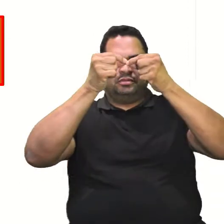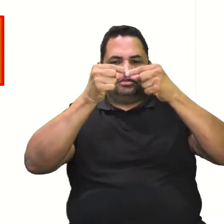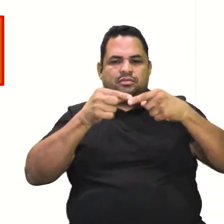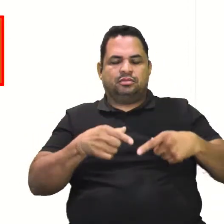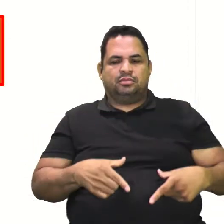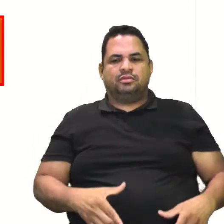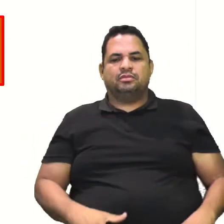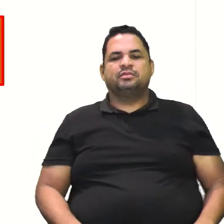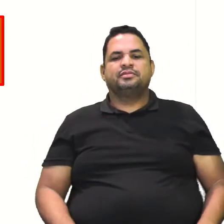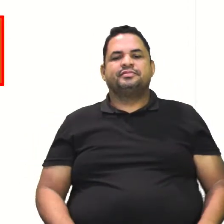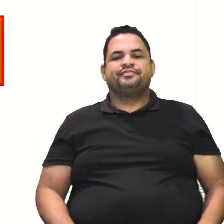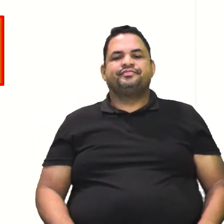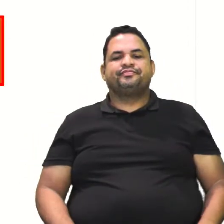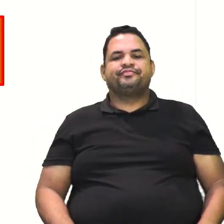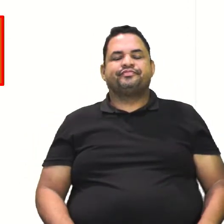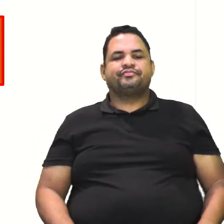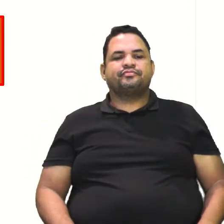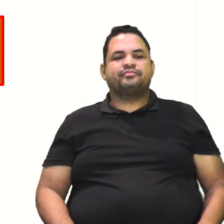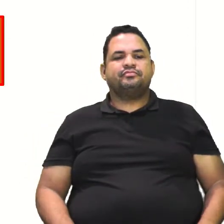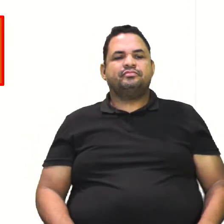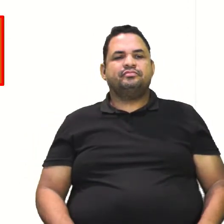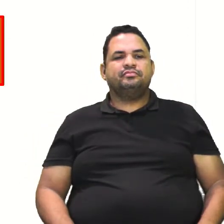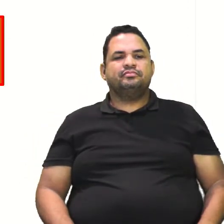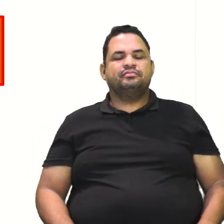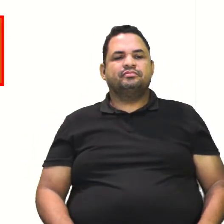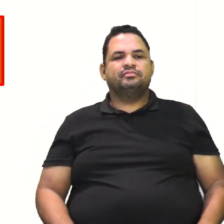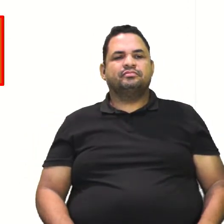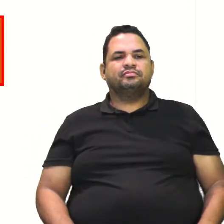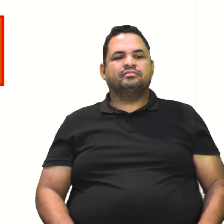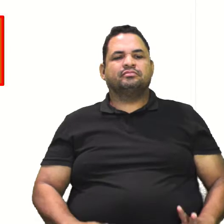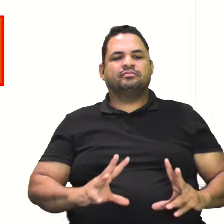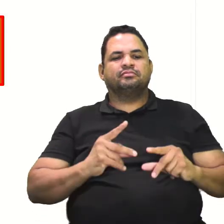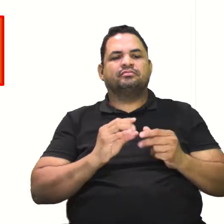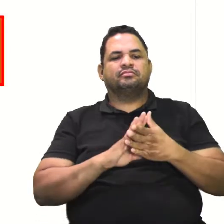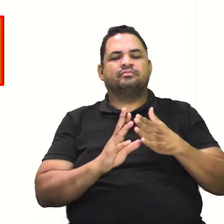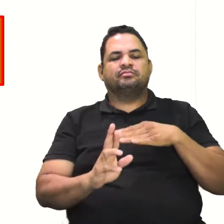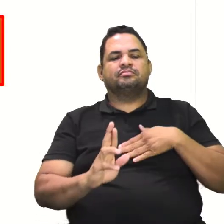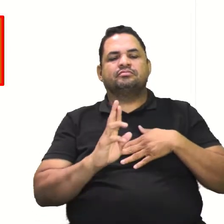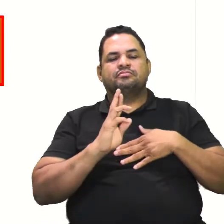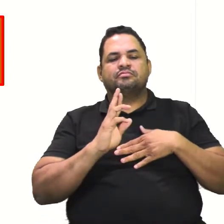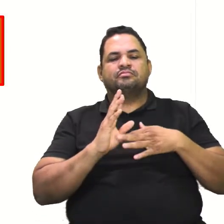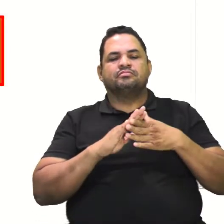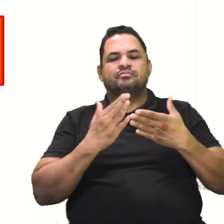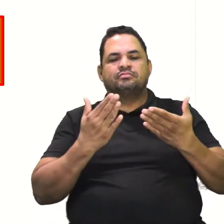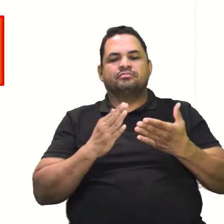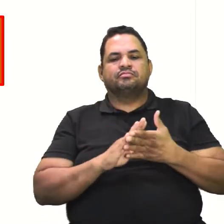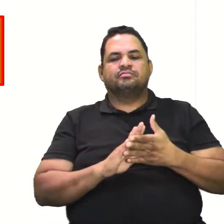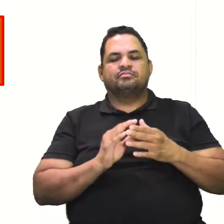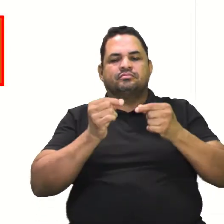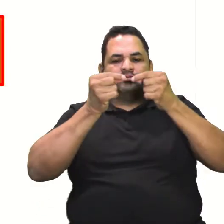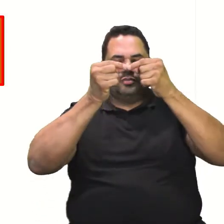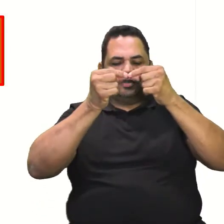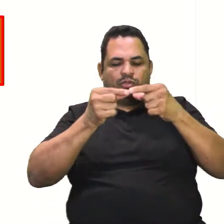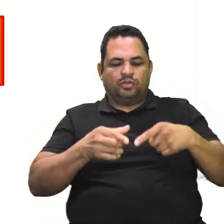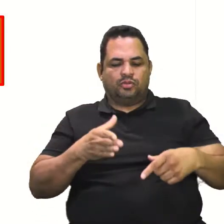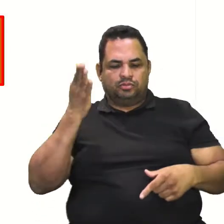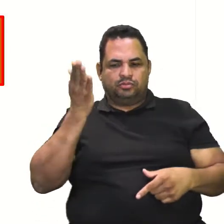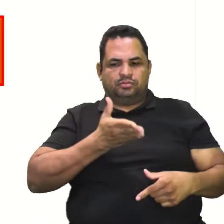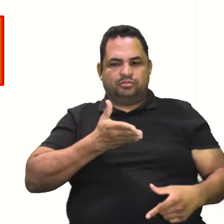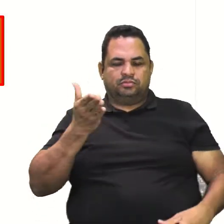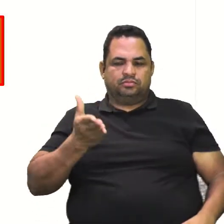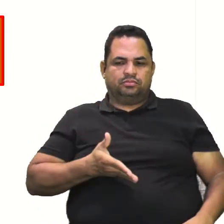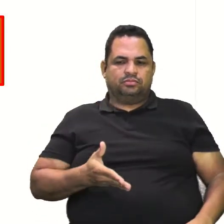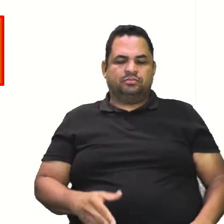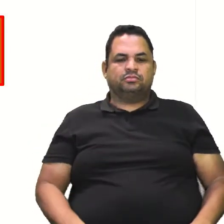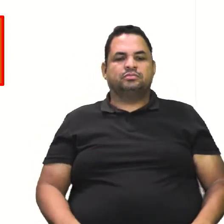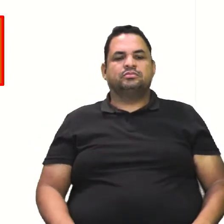bonitinhas ali, ó. E essas, né, curvas cônicas, todas são resultados, como nós já falamos, de cortes feitos no